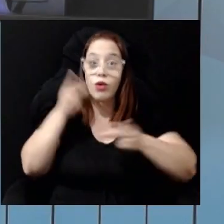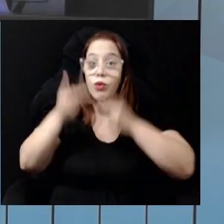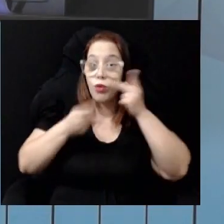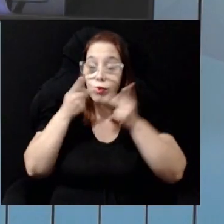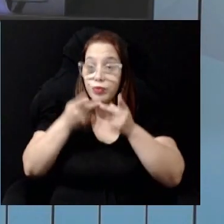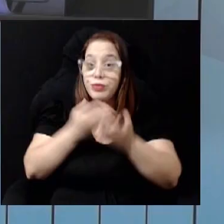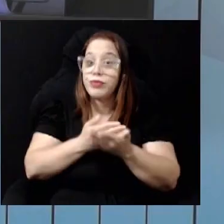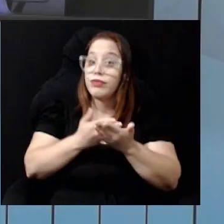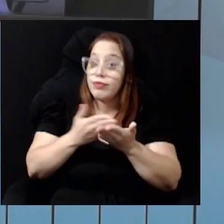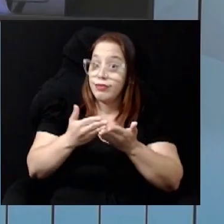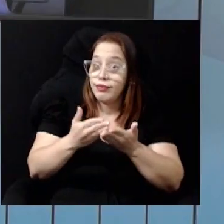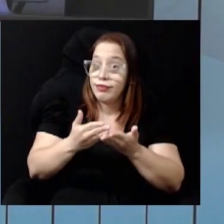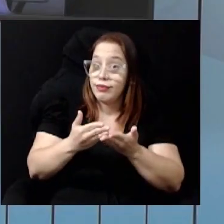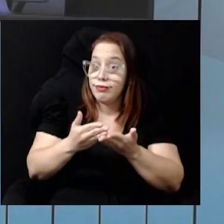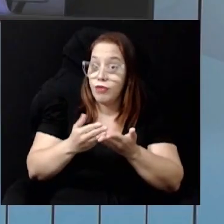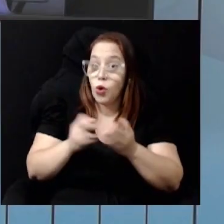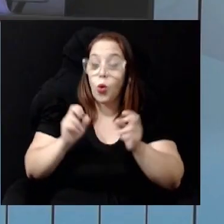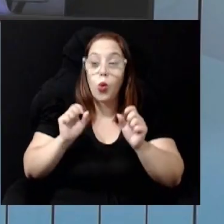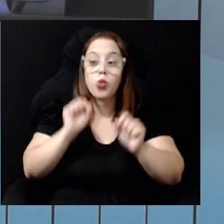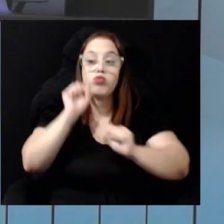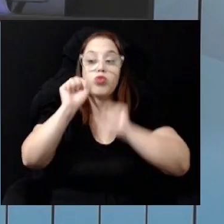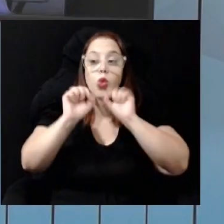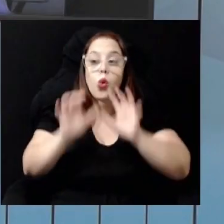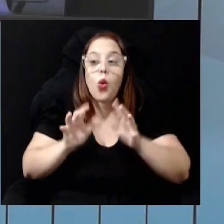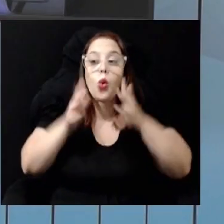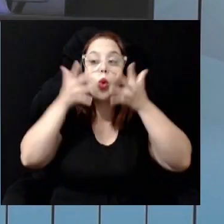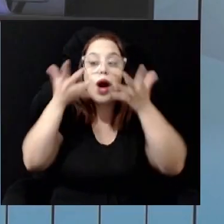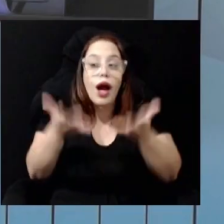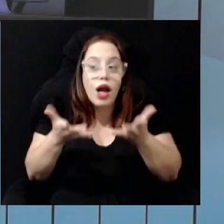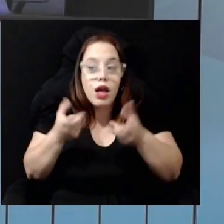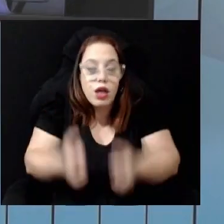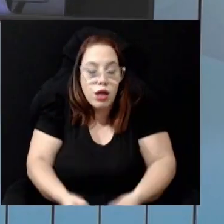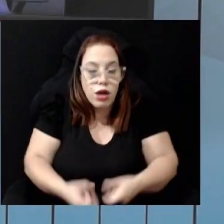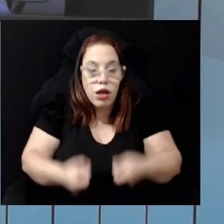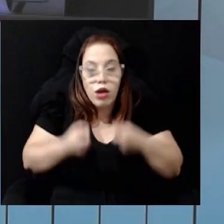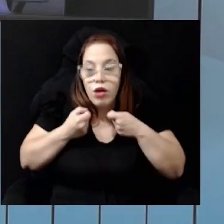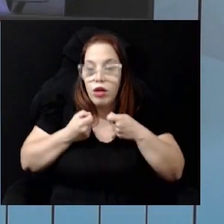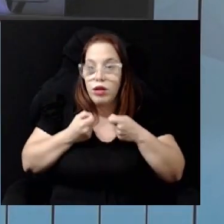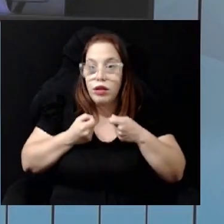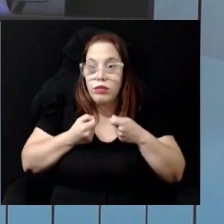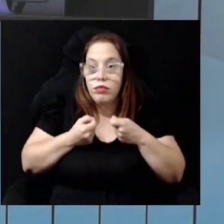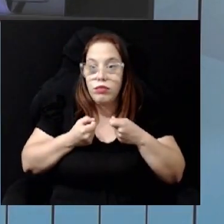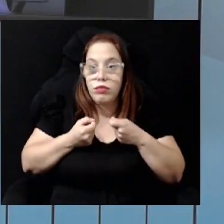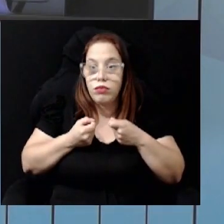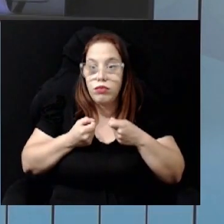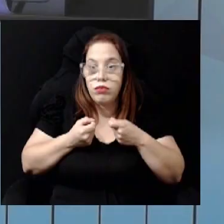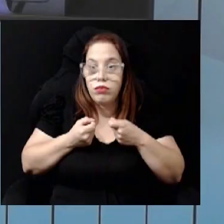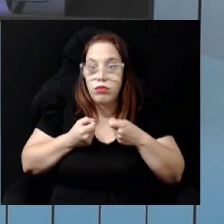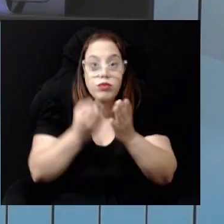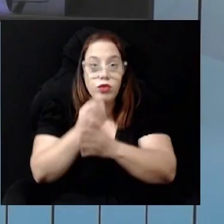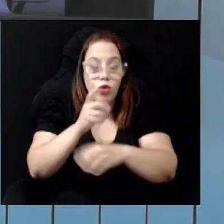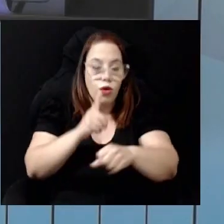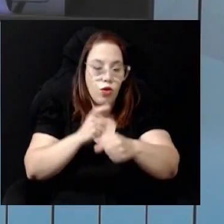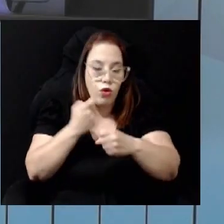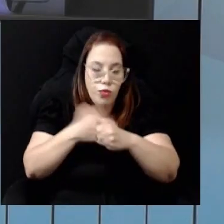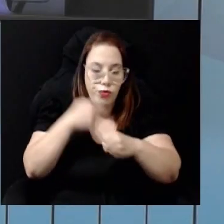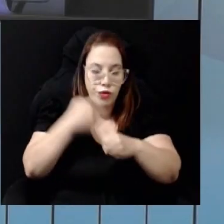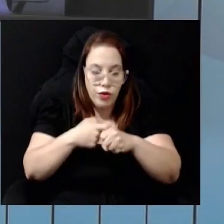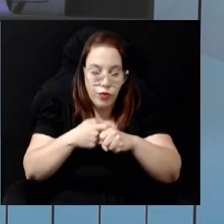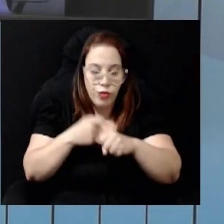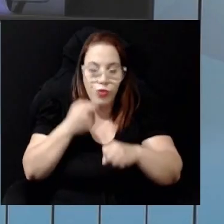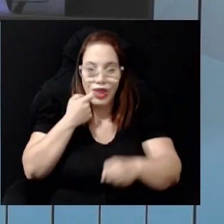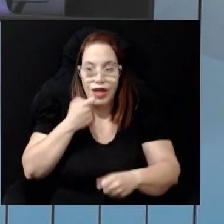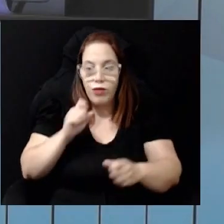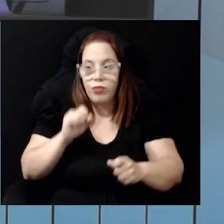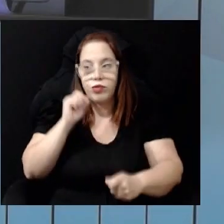um pouquinho, né, sobre os tipos desses cânceres, né, que originam aí no osso, ou como o senhor